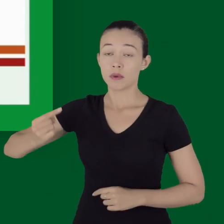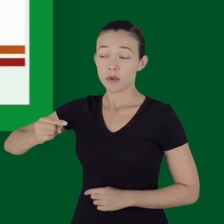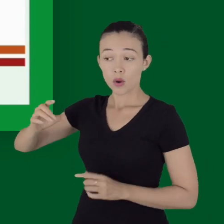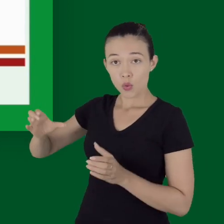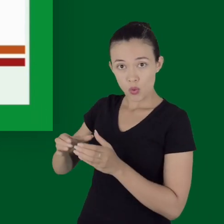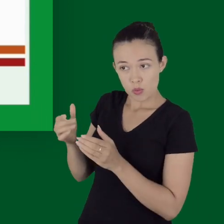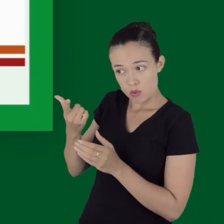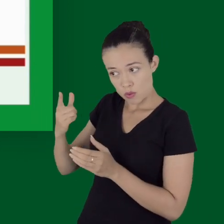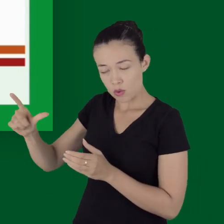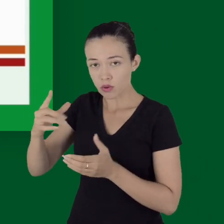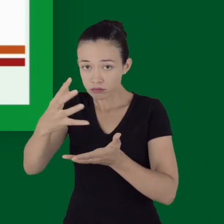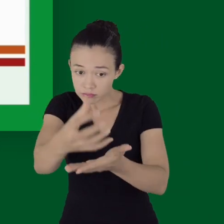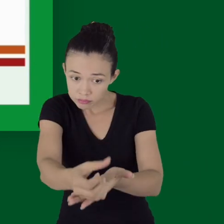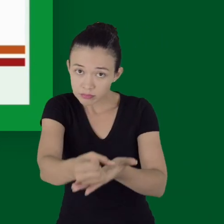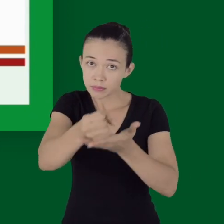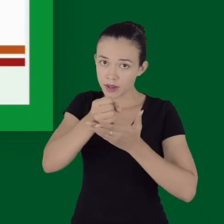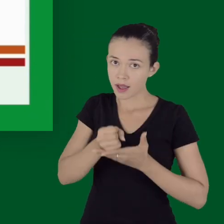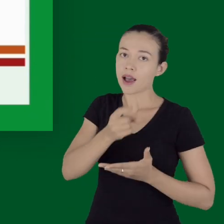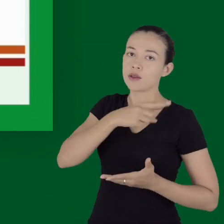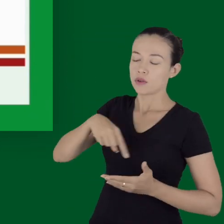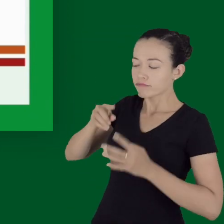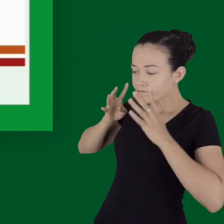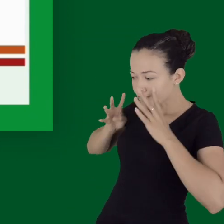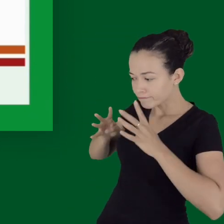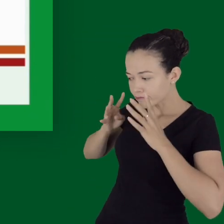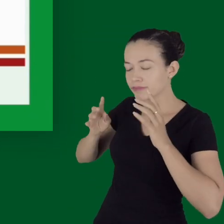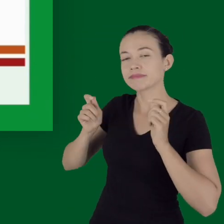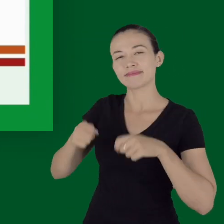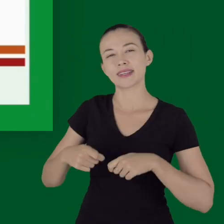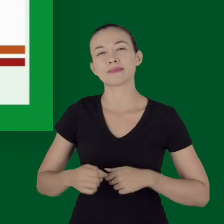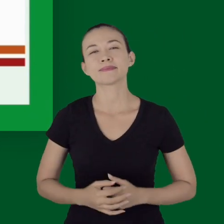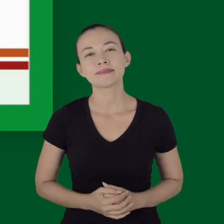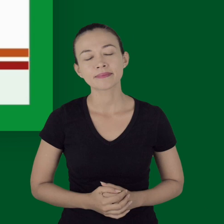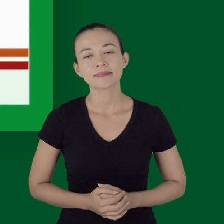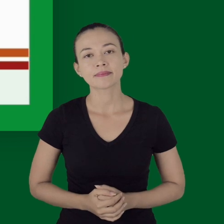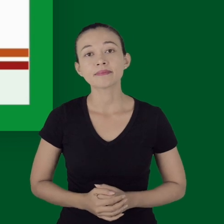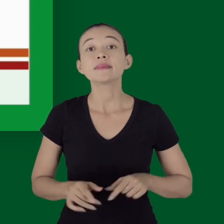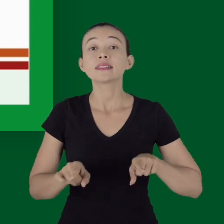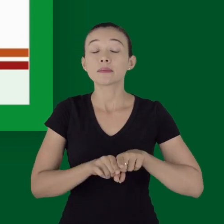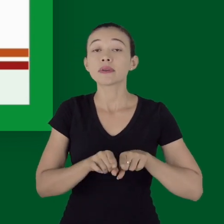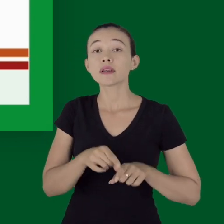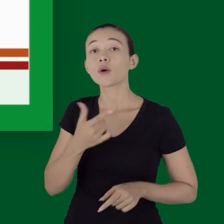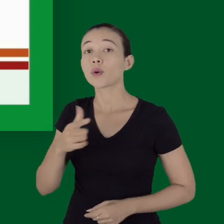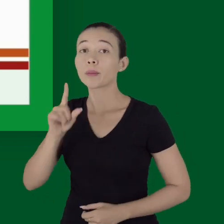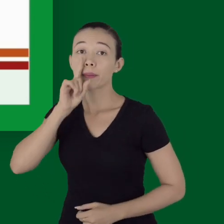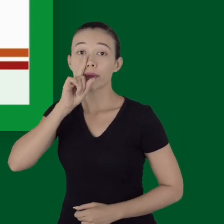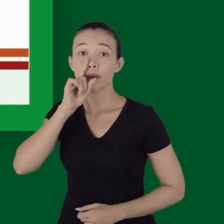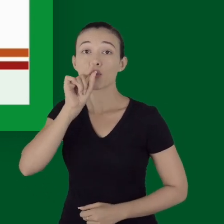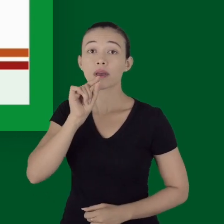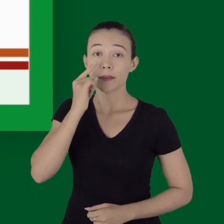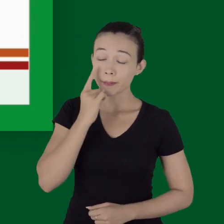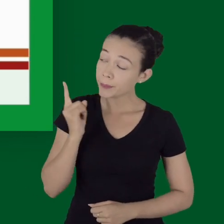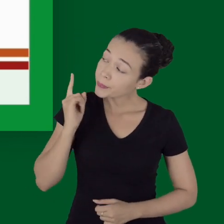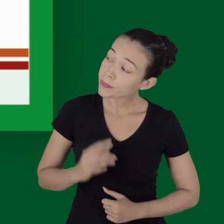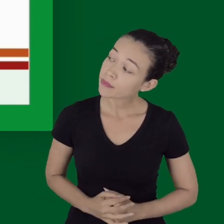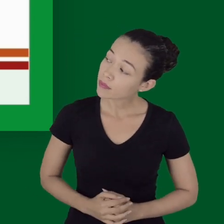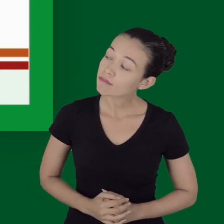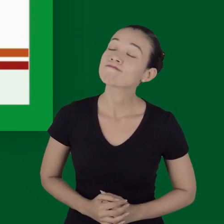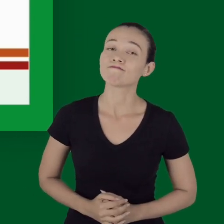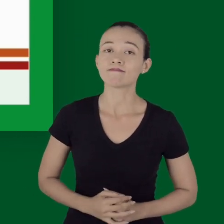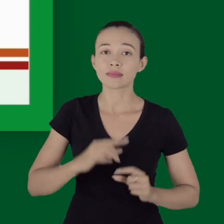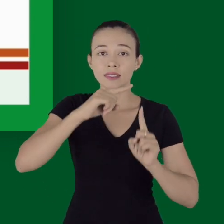essa vítima seja resgatada para que a gente possa fazer o atendimento. Outro fator de risco importante é a